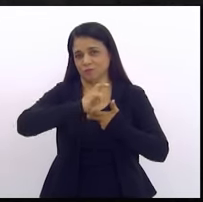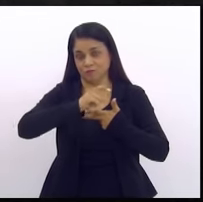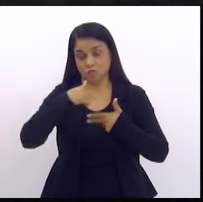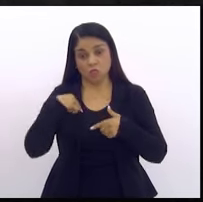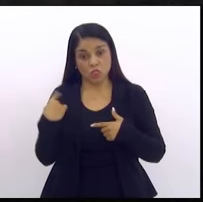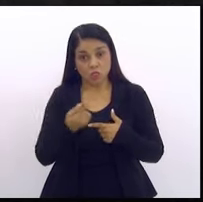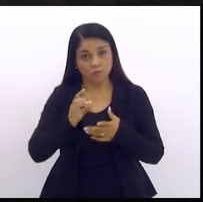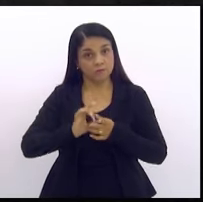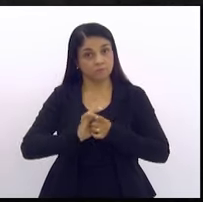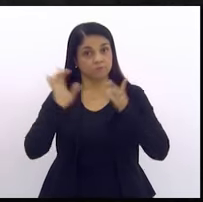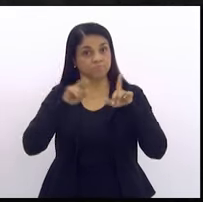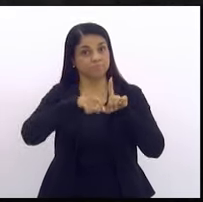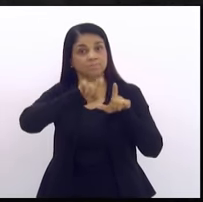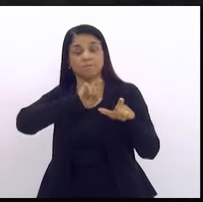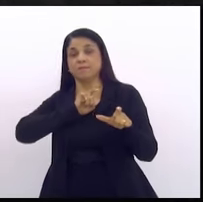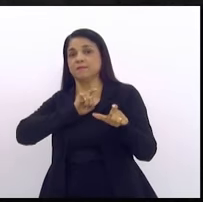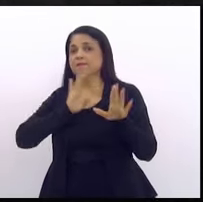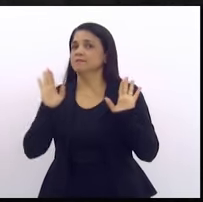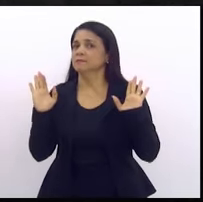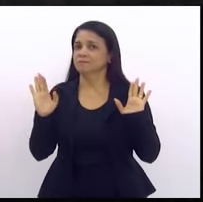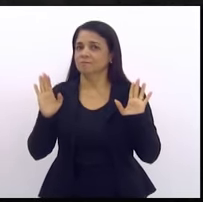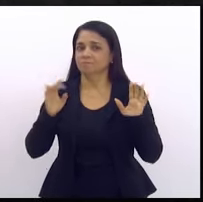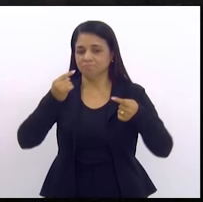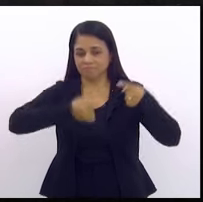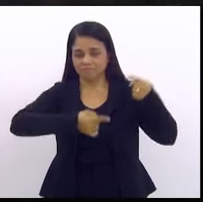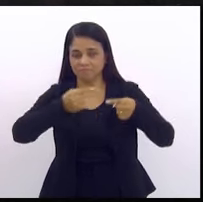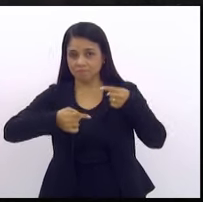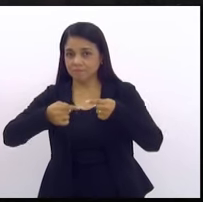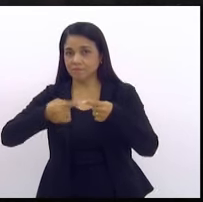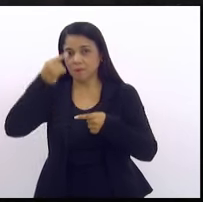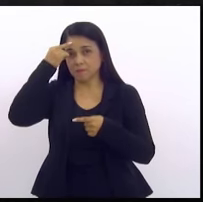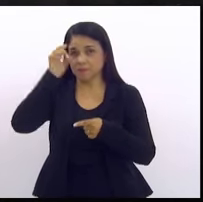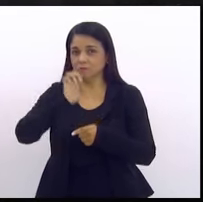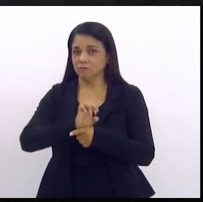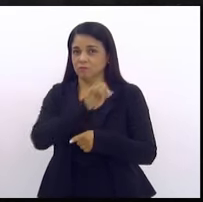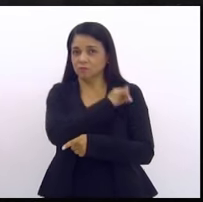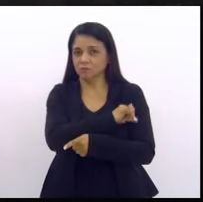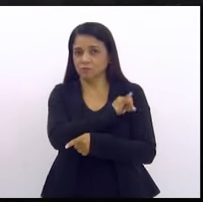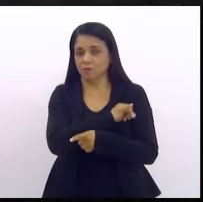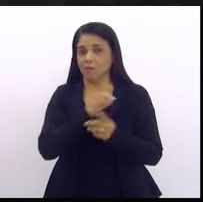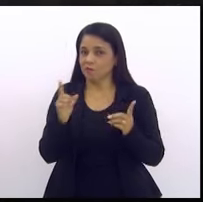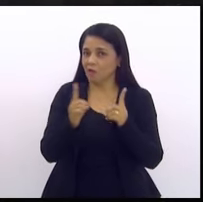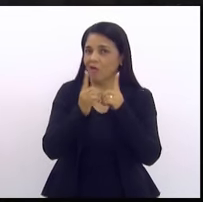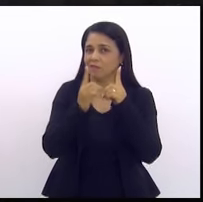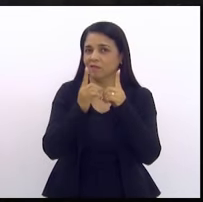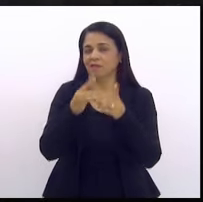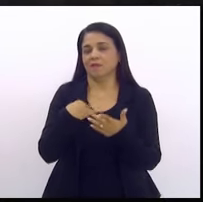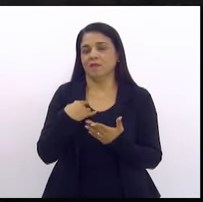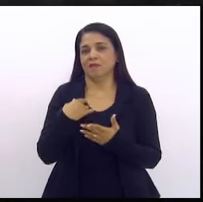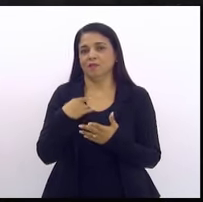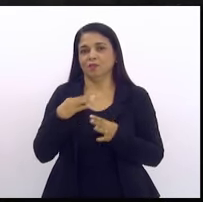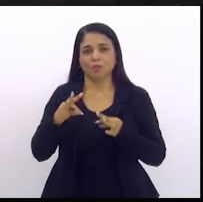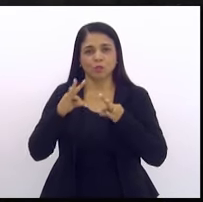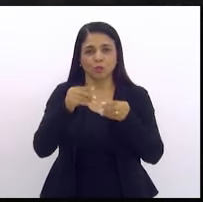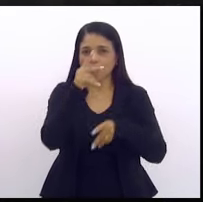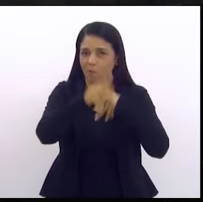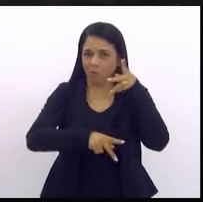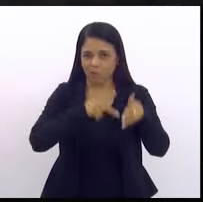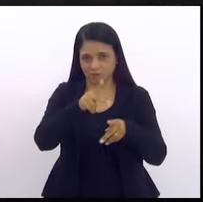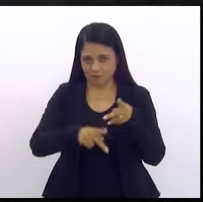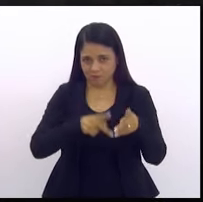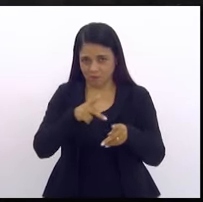para fazer o debate e pensar o Rio de Janeiro ao ponto de atender os cariocas e fluminenses. Muito